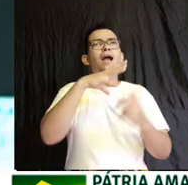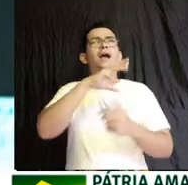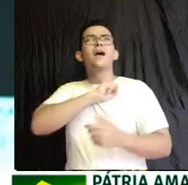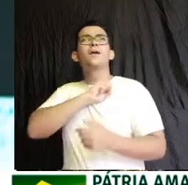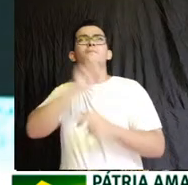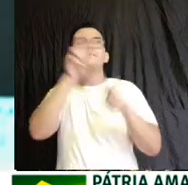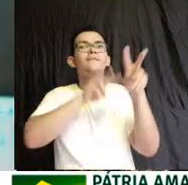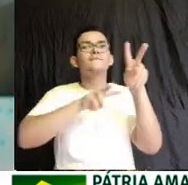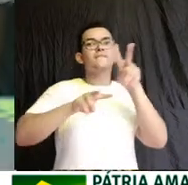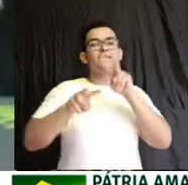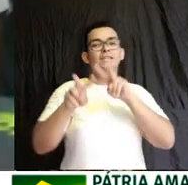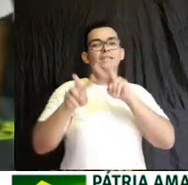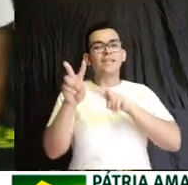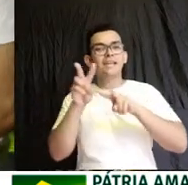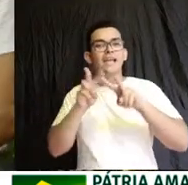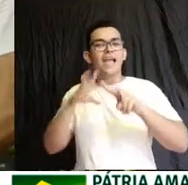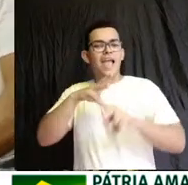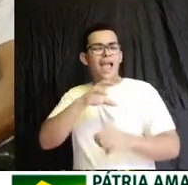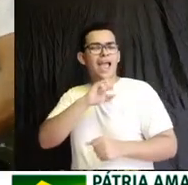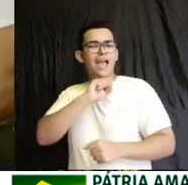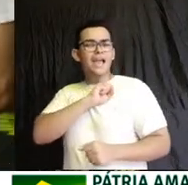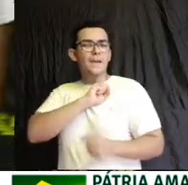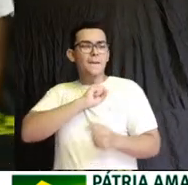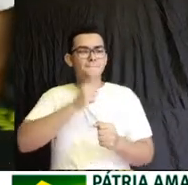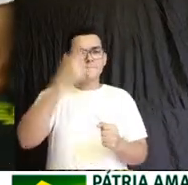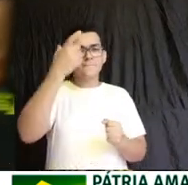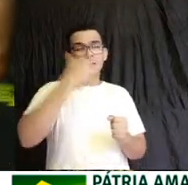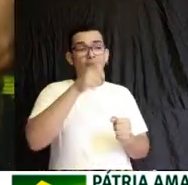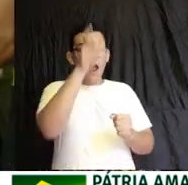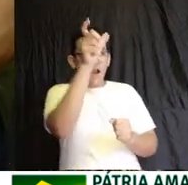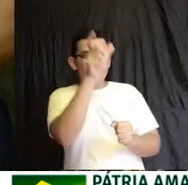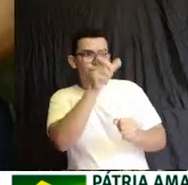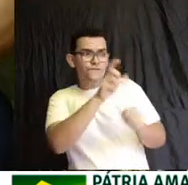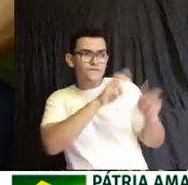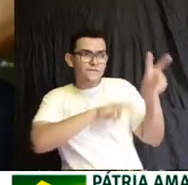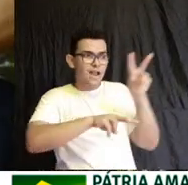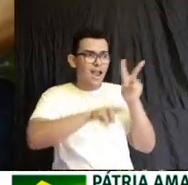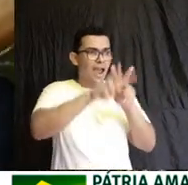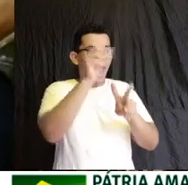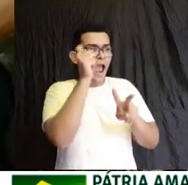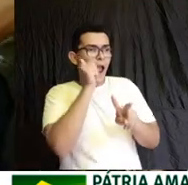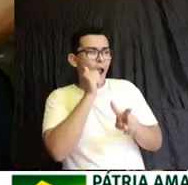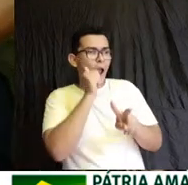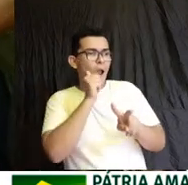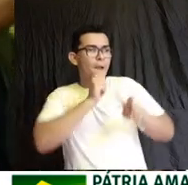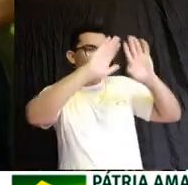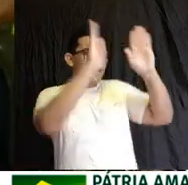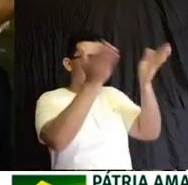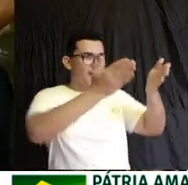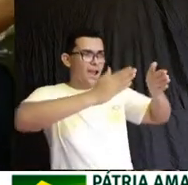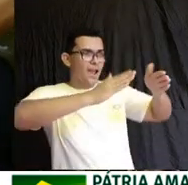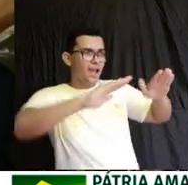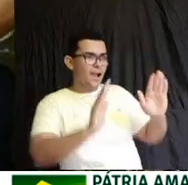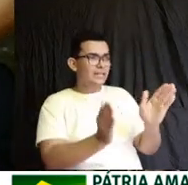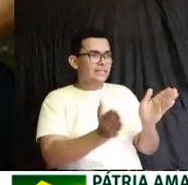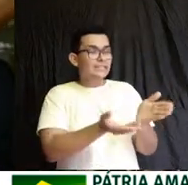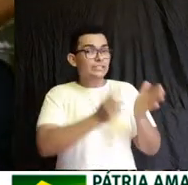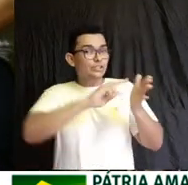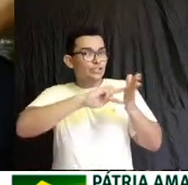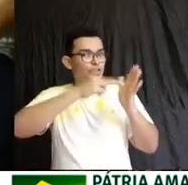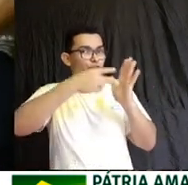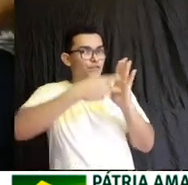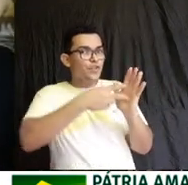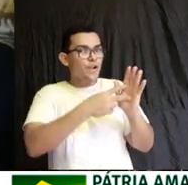caiana, vem me desfrutar. Linda morena, fruta de vez temporana. Caldo de cana caiana, vem me